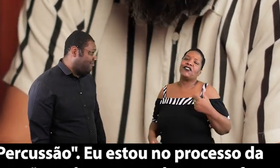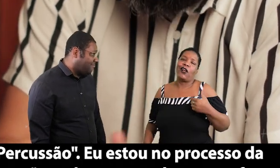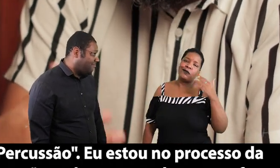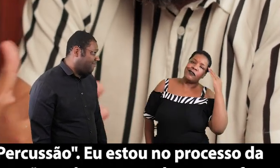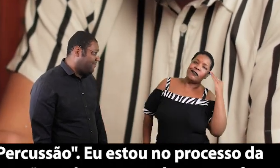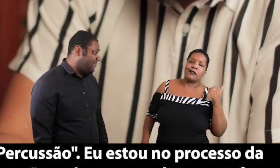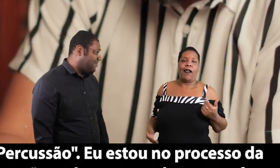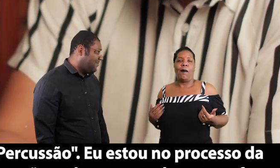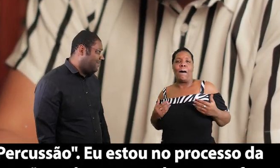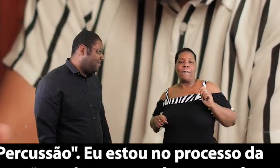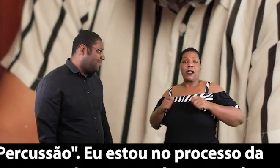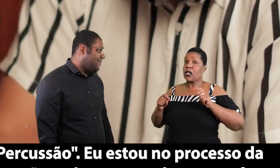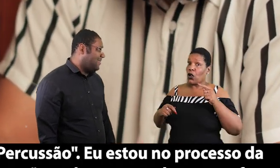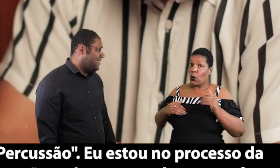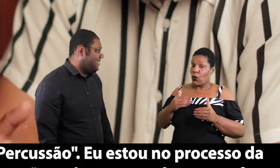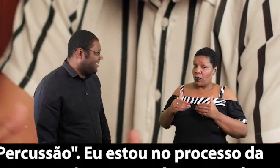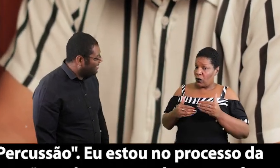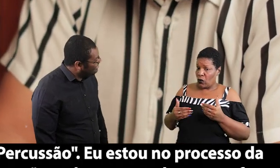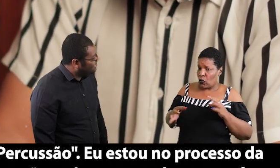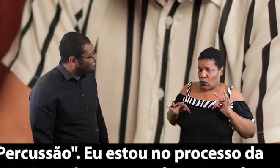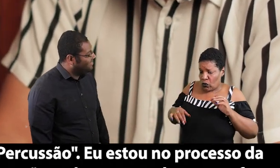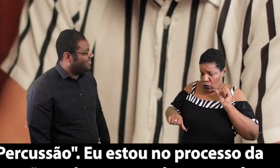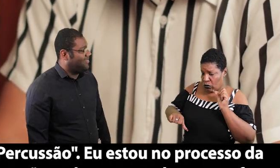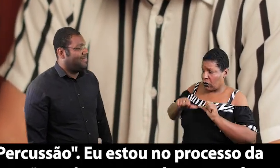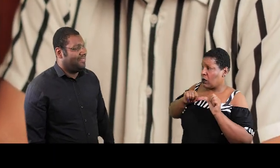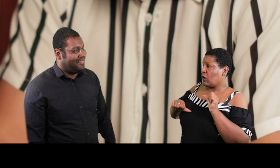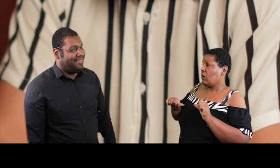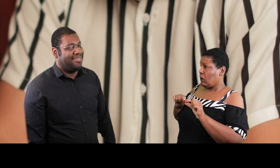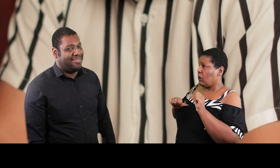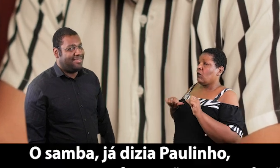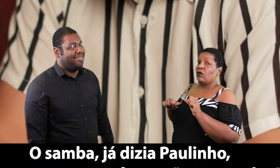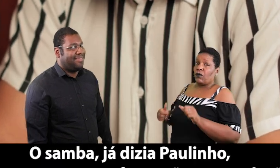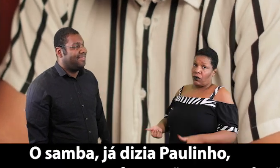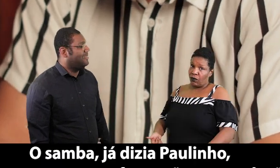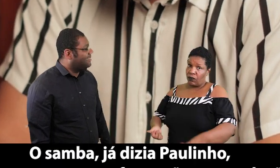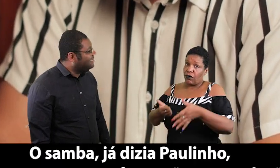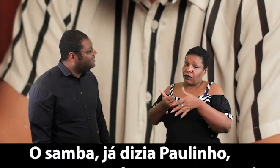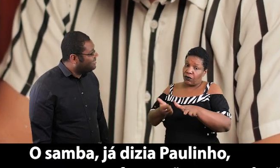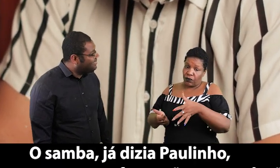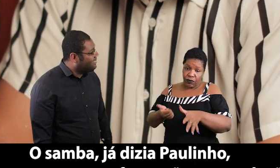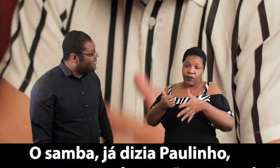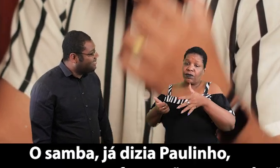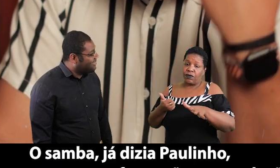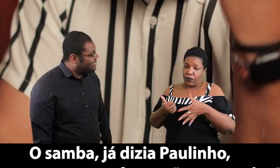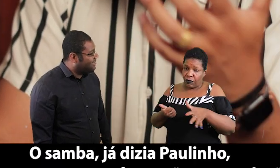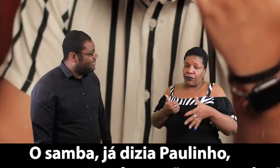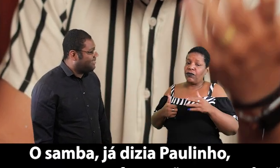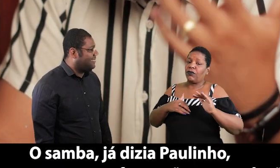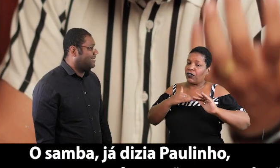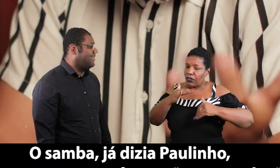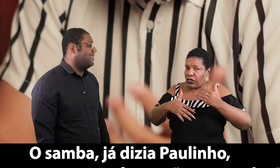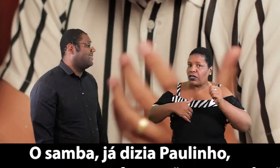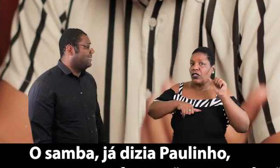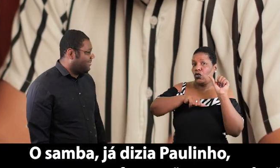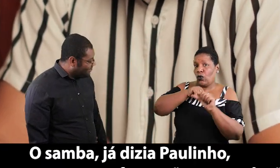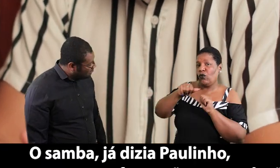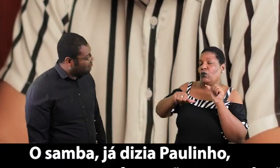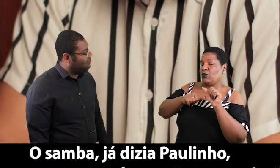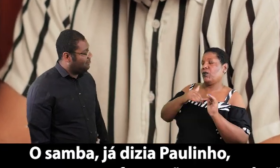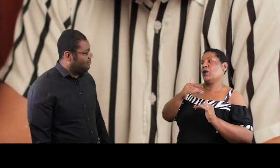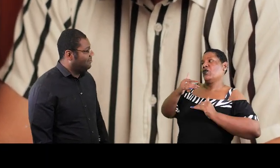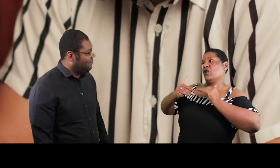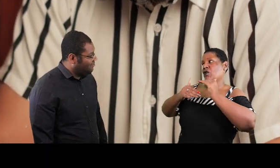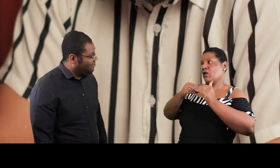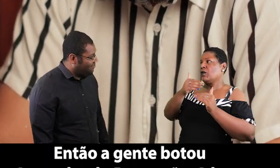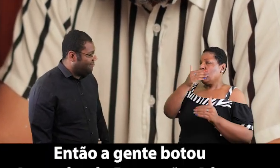percussão. Eu estou no processo da percussão, até porque tudo se transforma, né? O samba, já diz Zé Paulinho, né? Tá sempre na transformação, em